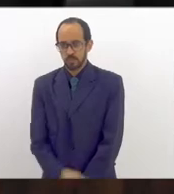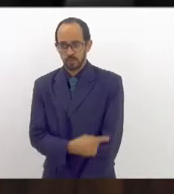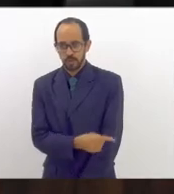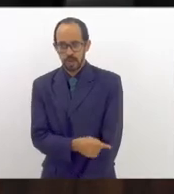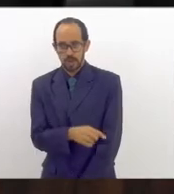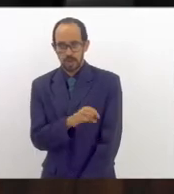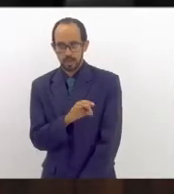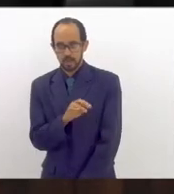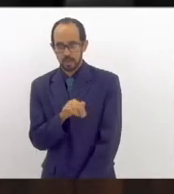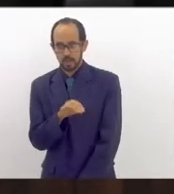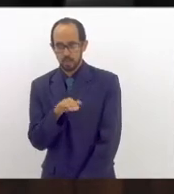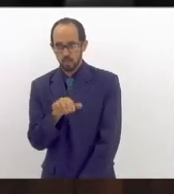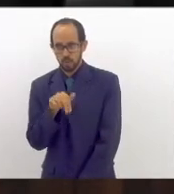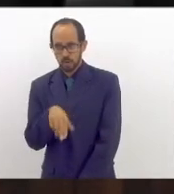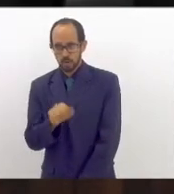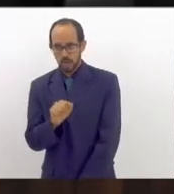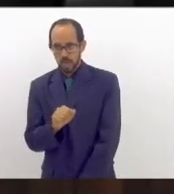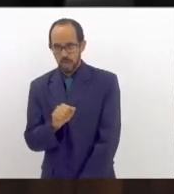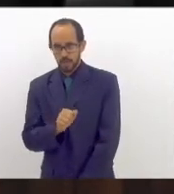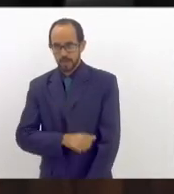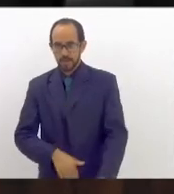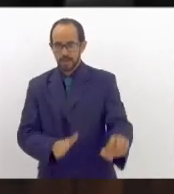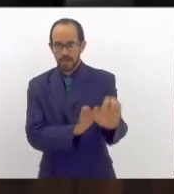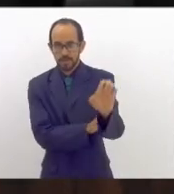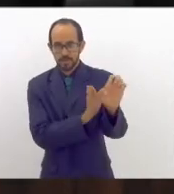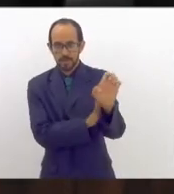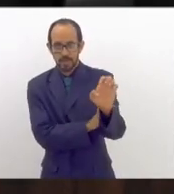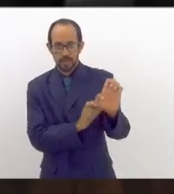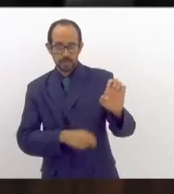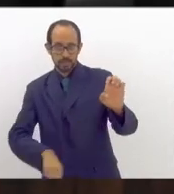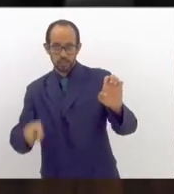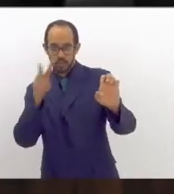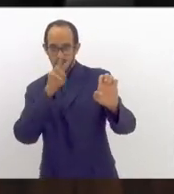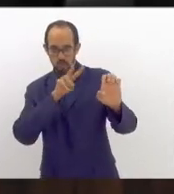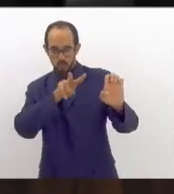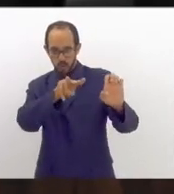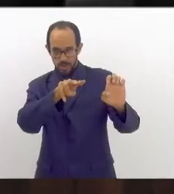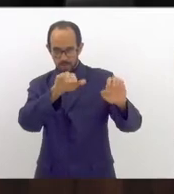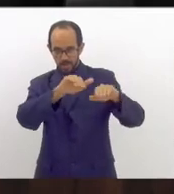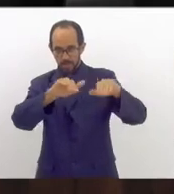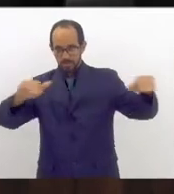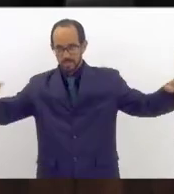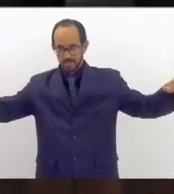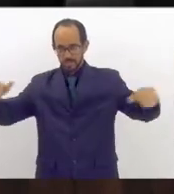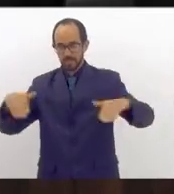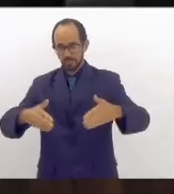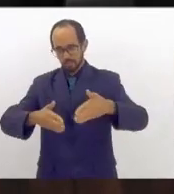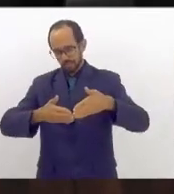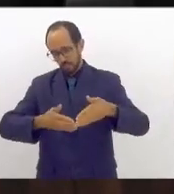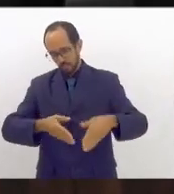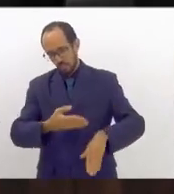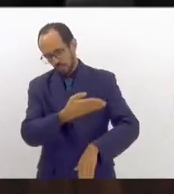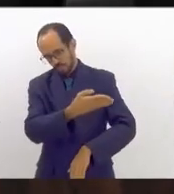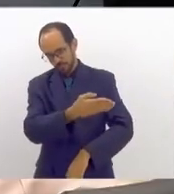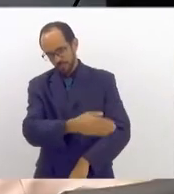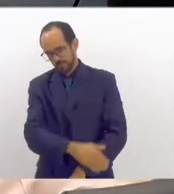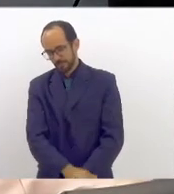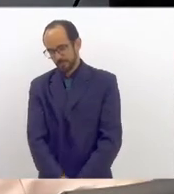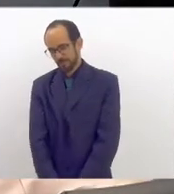à esquerda de quem olha para mesa diretora à esquerda de quem olha para mesa por favor